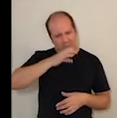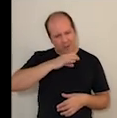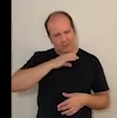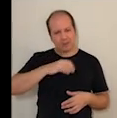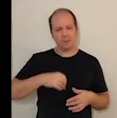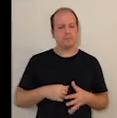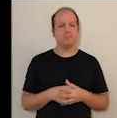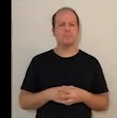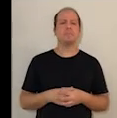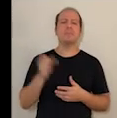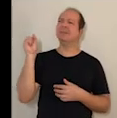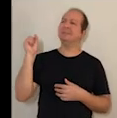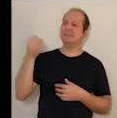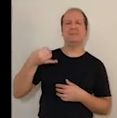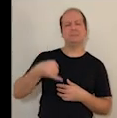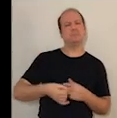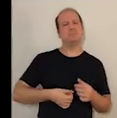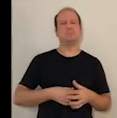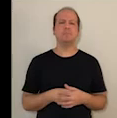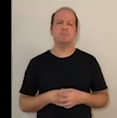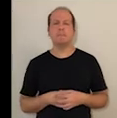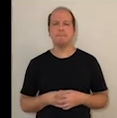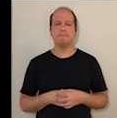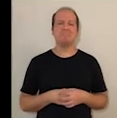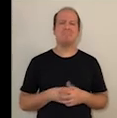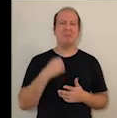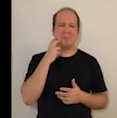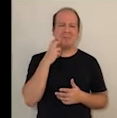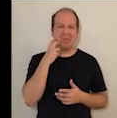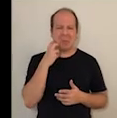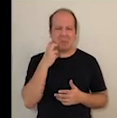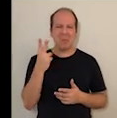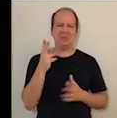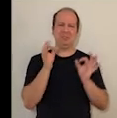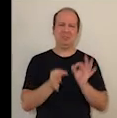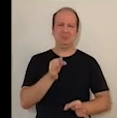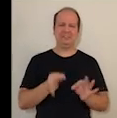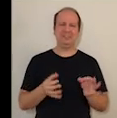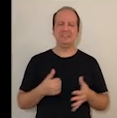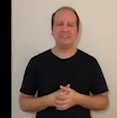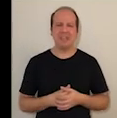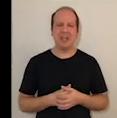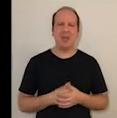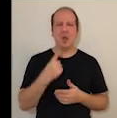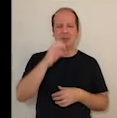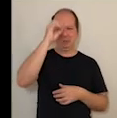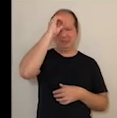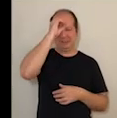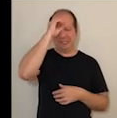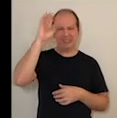Leone. Depressa, vá. Sim, senhor. Que vergonha para a justiça, que vergonha.